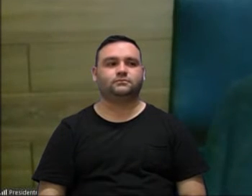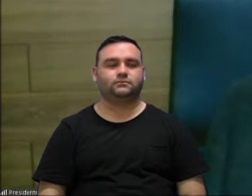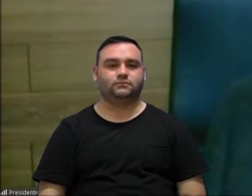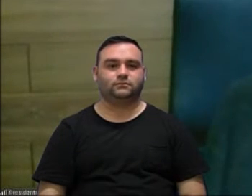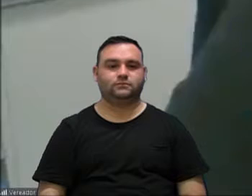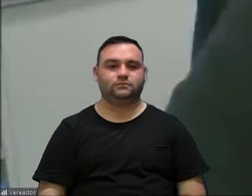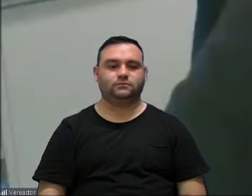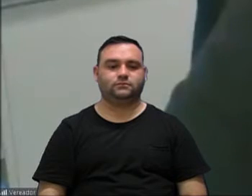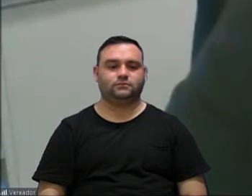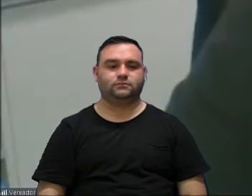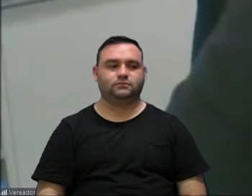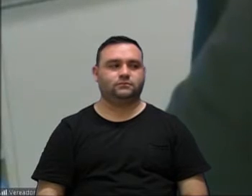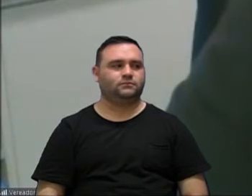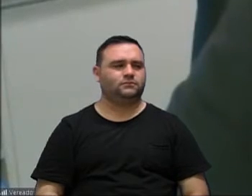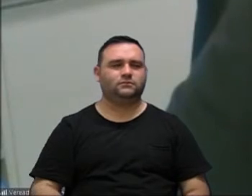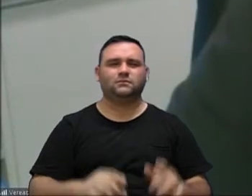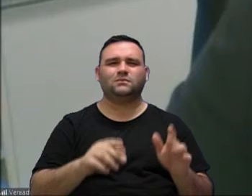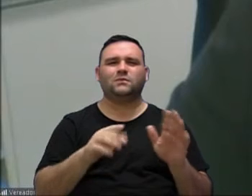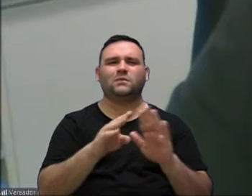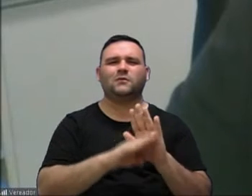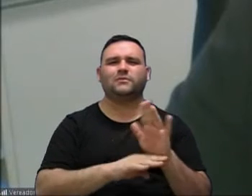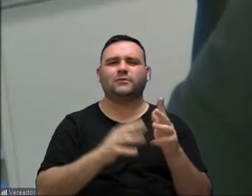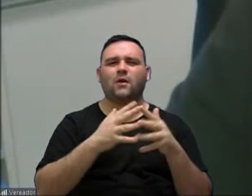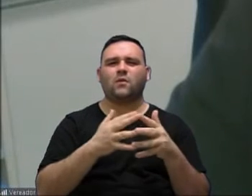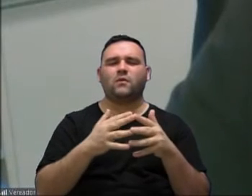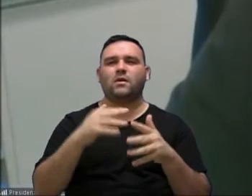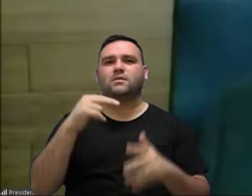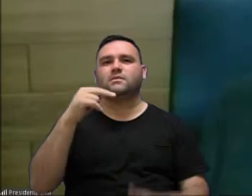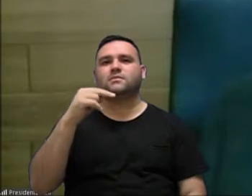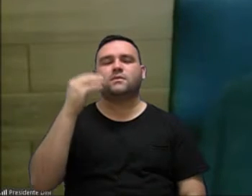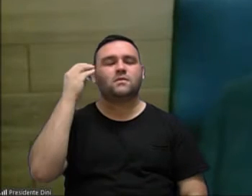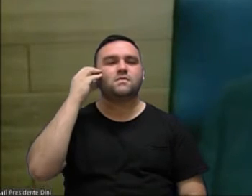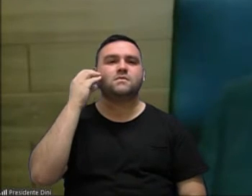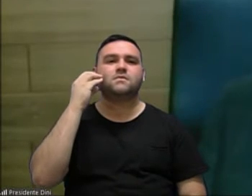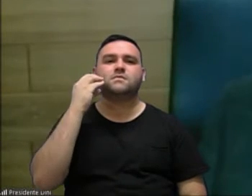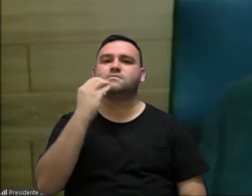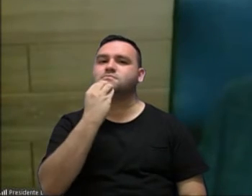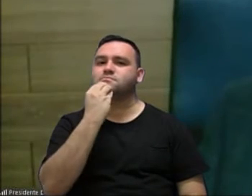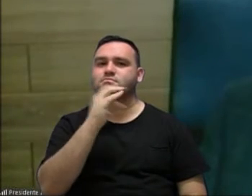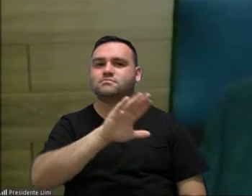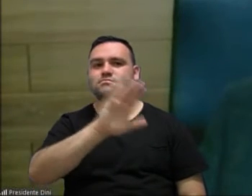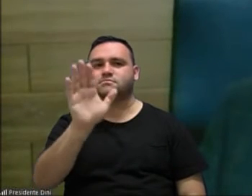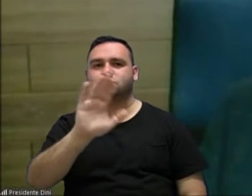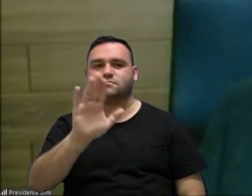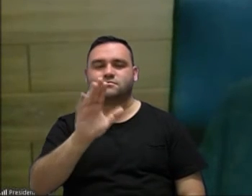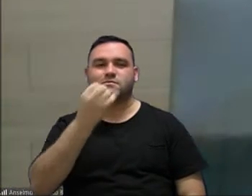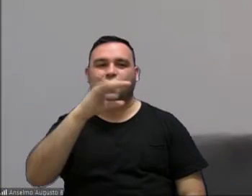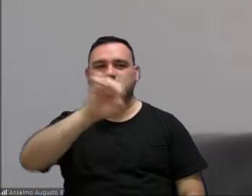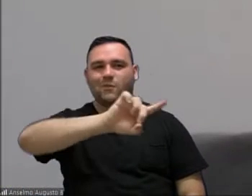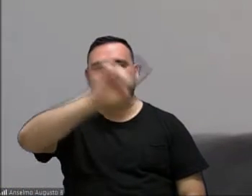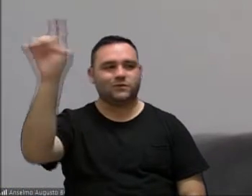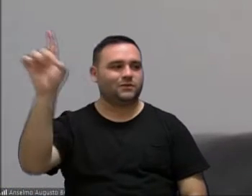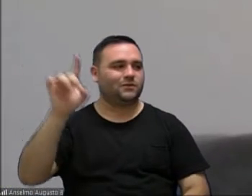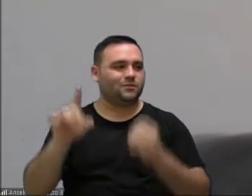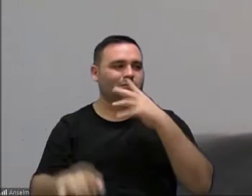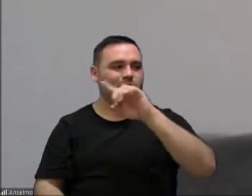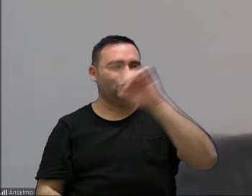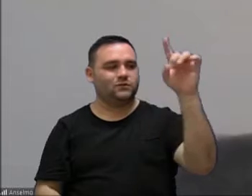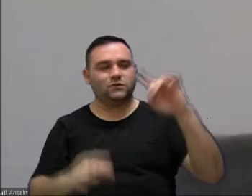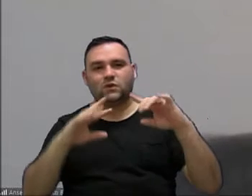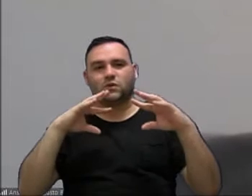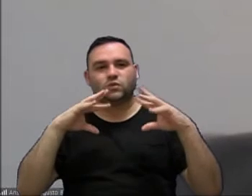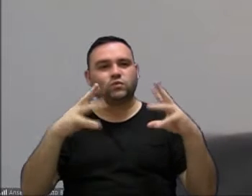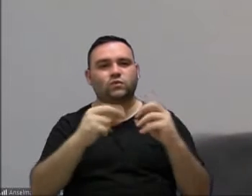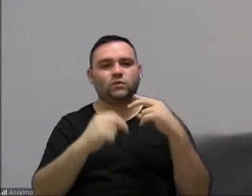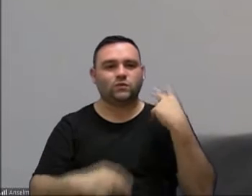esse programa aqui tem hora que Anselmo você pode falar um oi Anselmo Bastos bom dia bom dia bom todos os